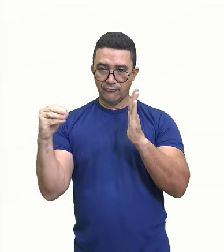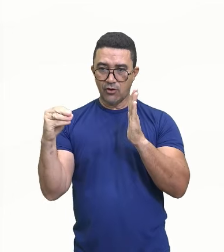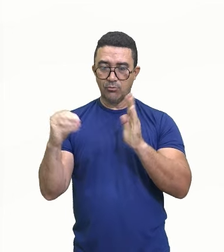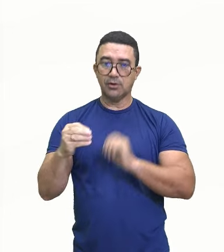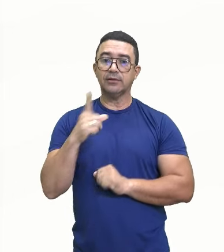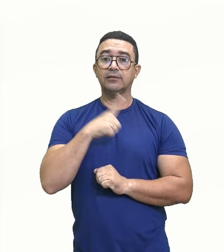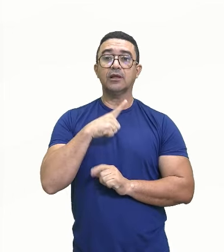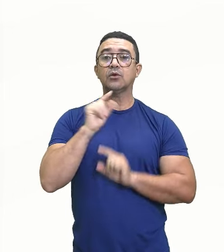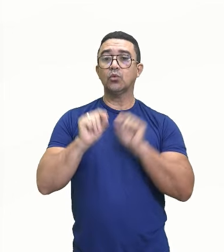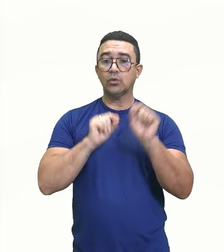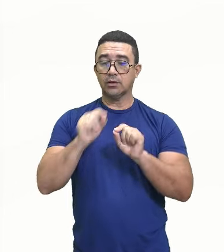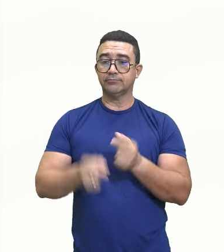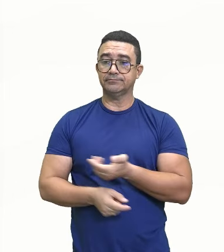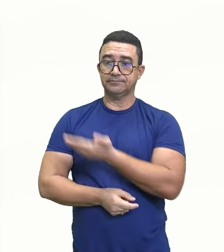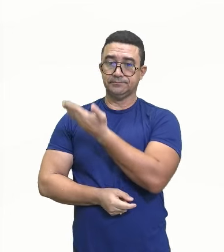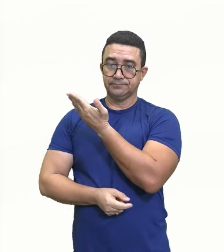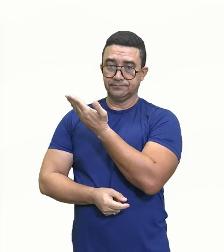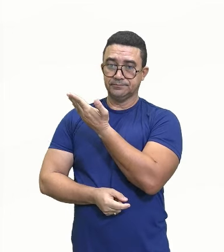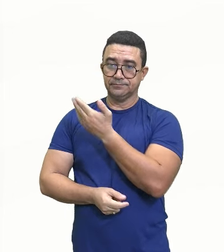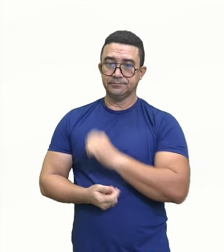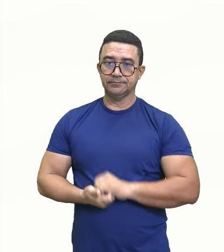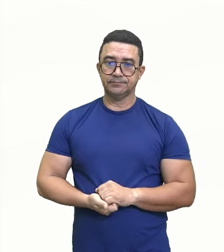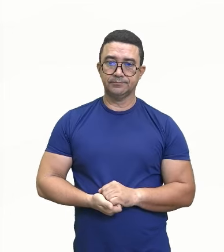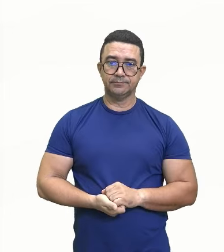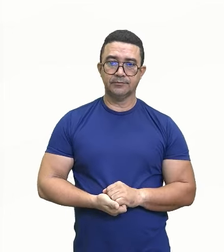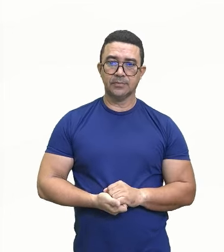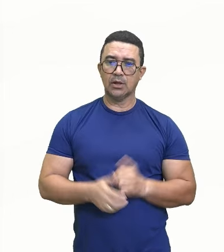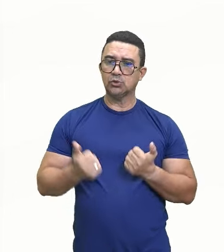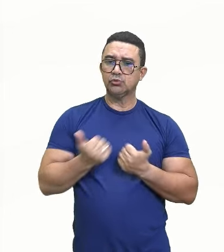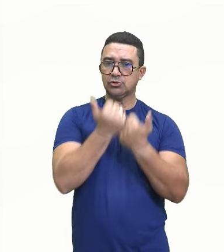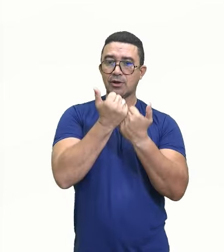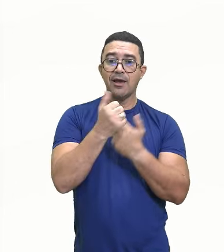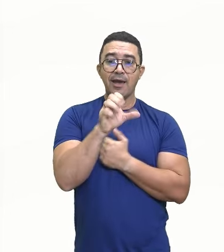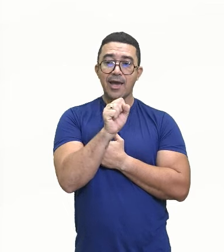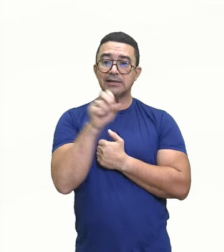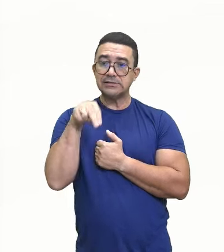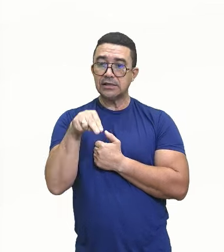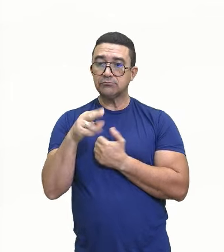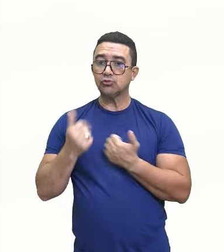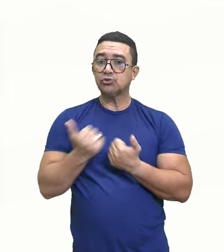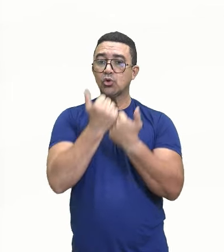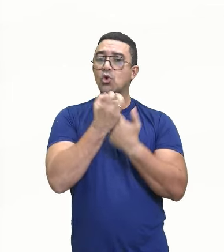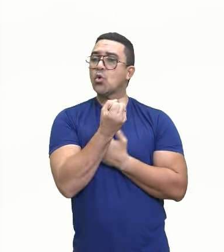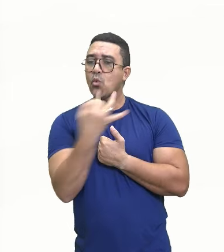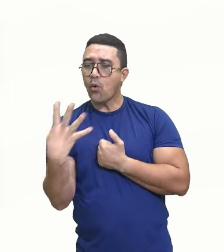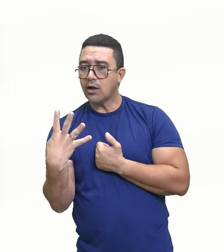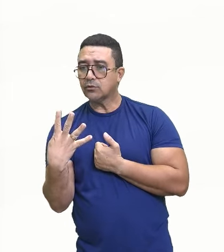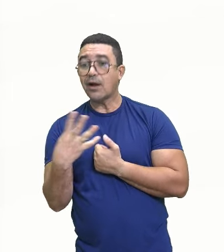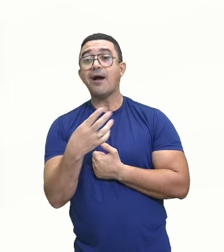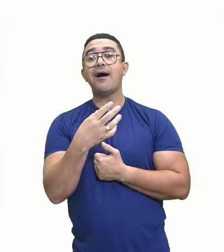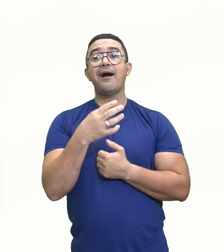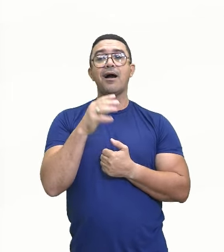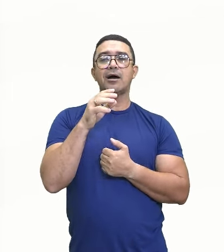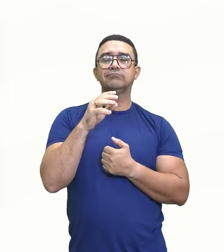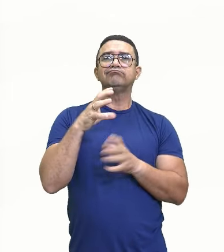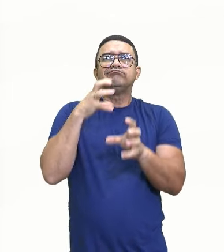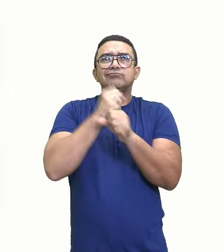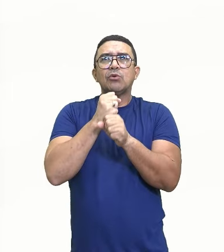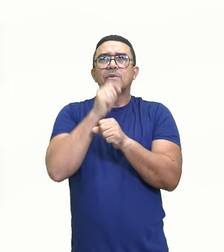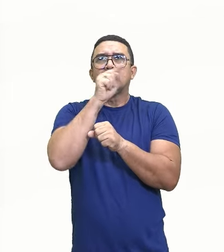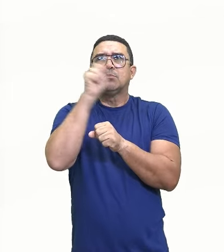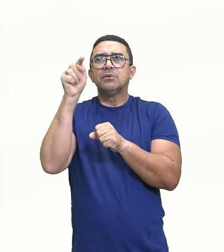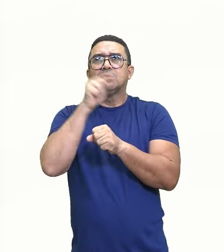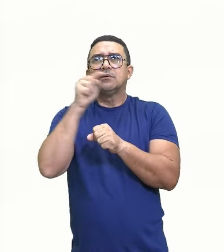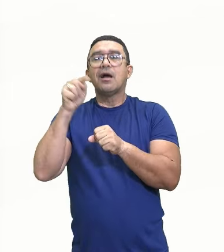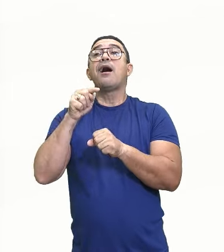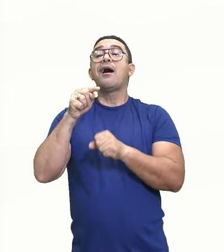nós vamos chegar ao cálculo. Substituindo Sn, são quantos termos? Ora, são 16, então